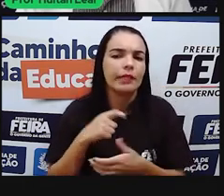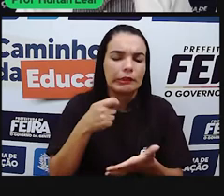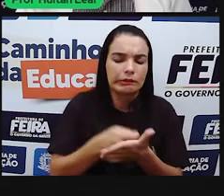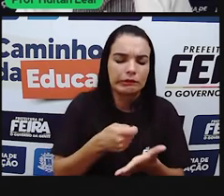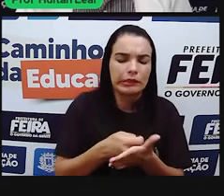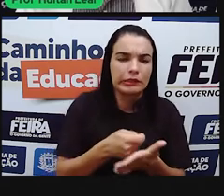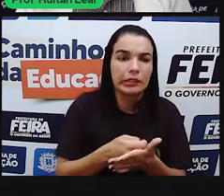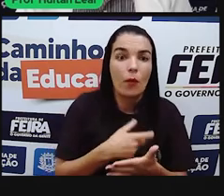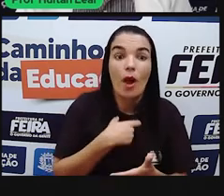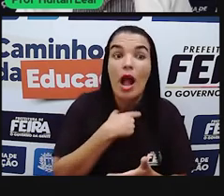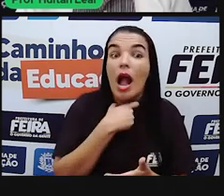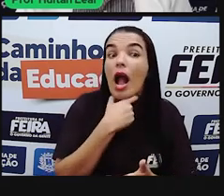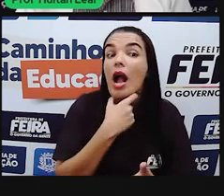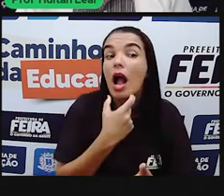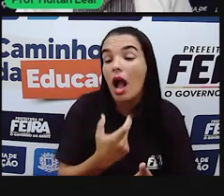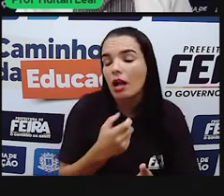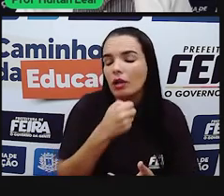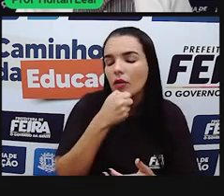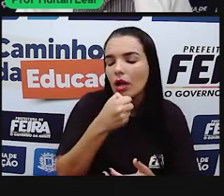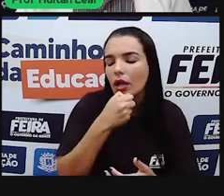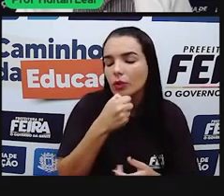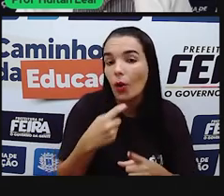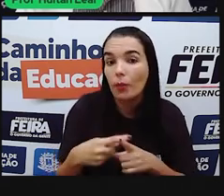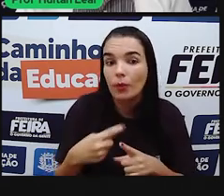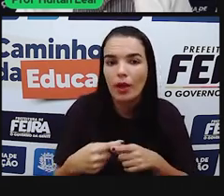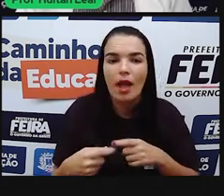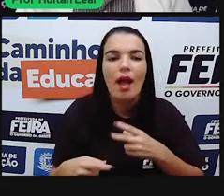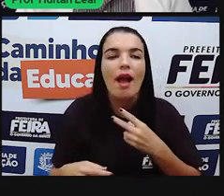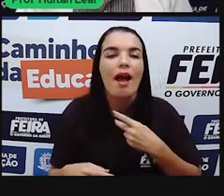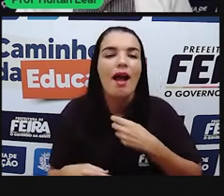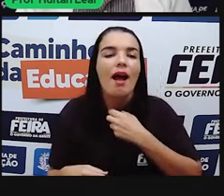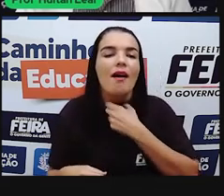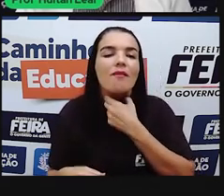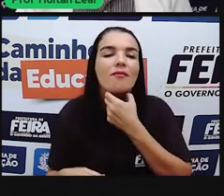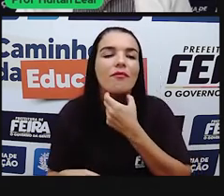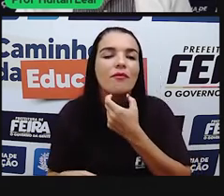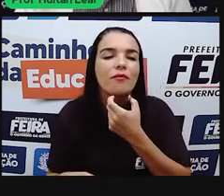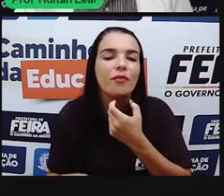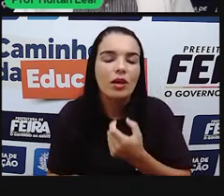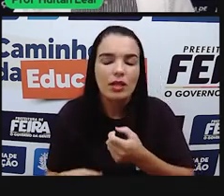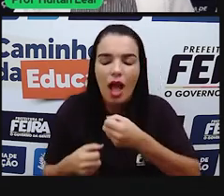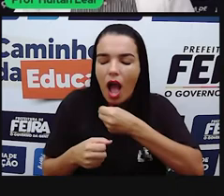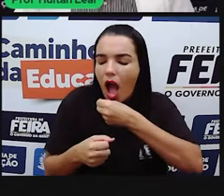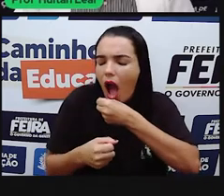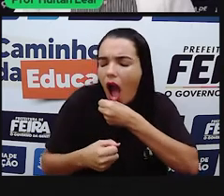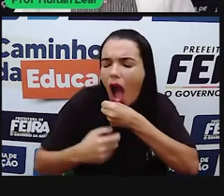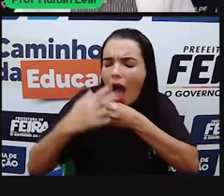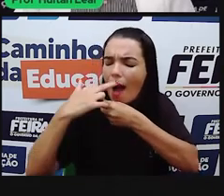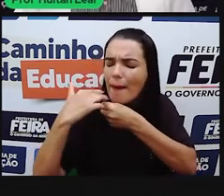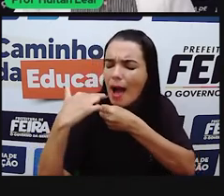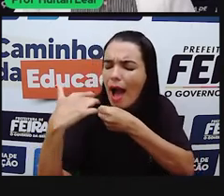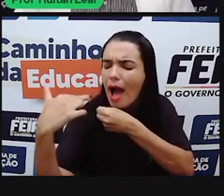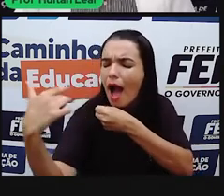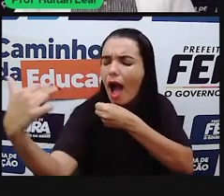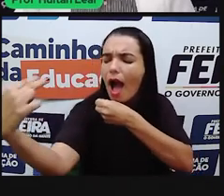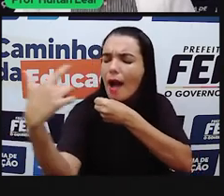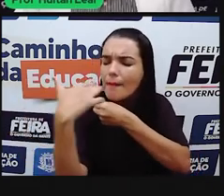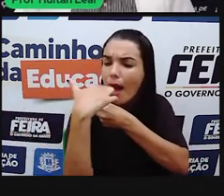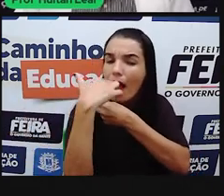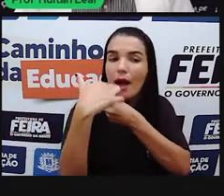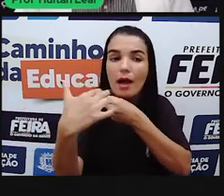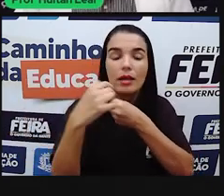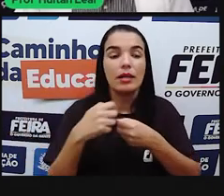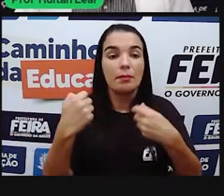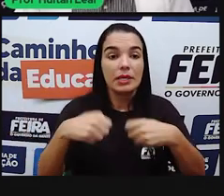pois a voz se coloca como um instrumento, não como palavra cantada. Então, quem canta esse gênero